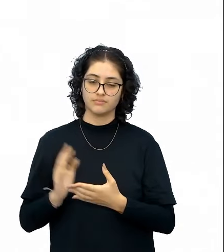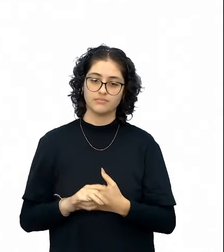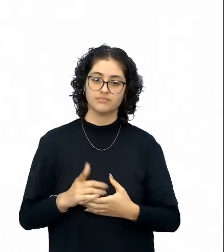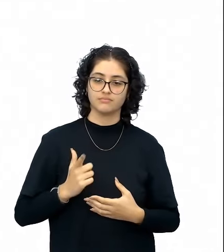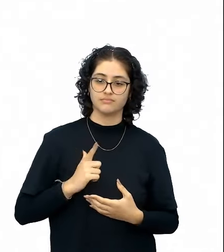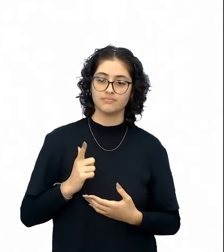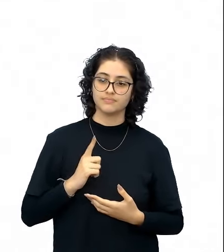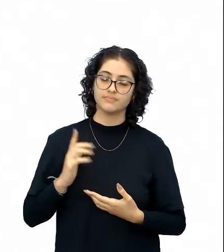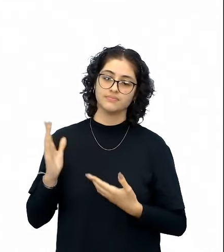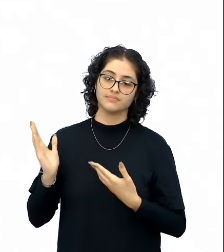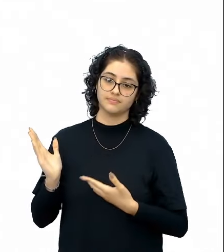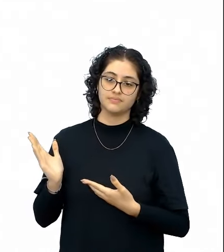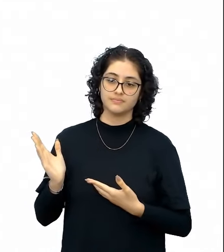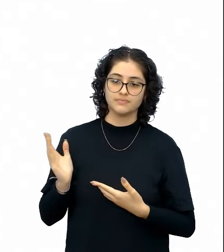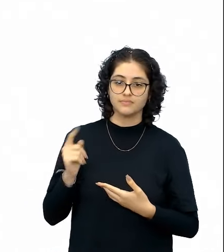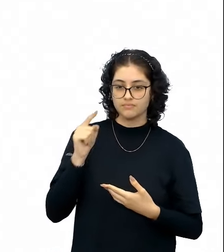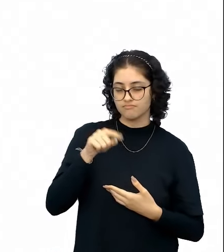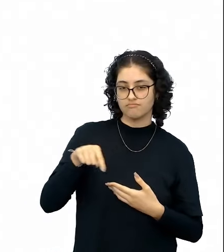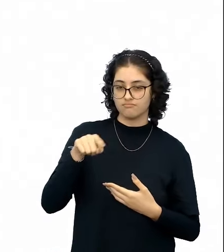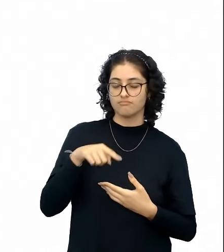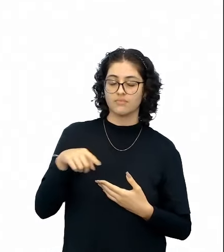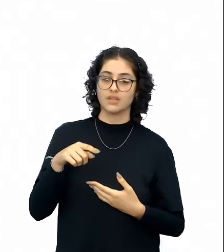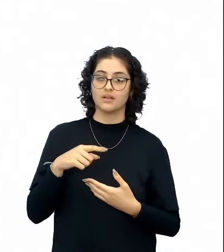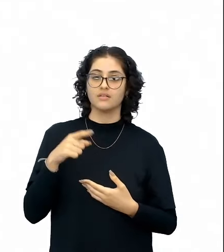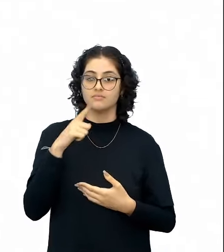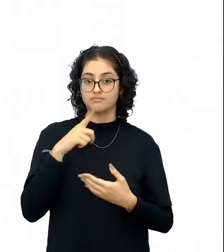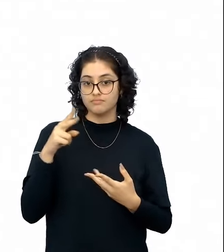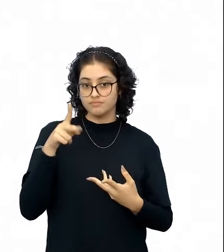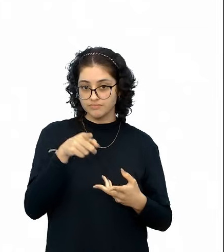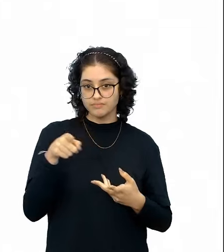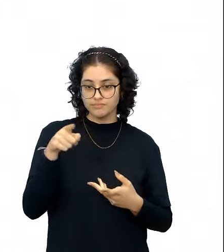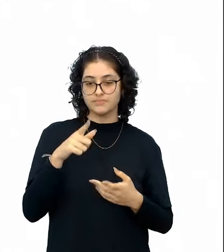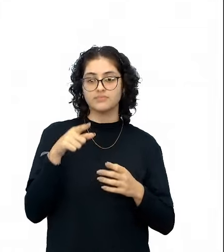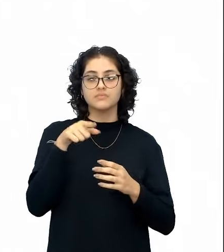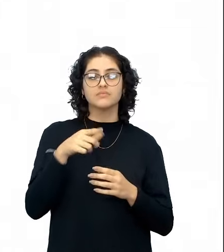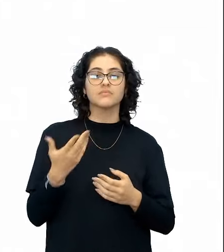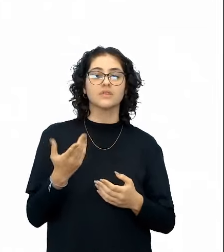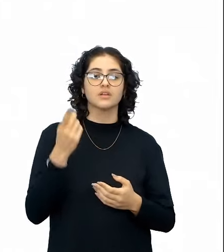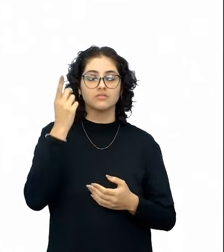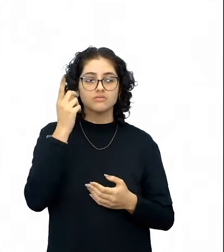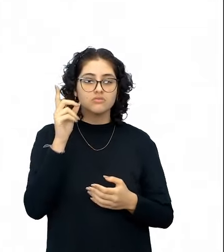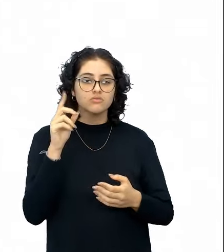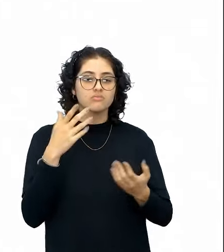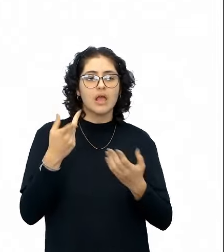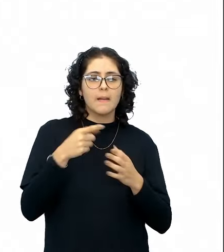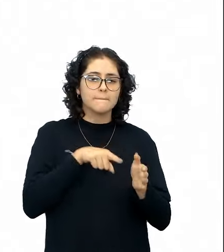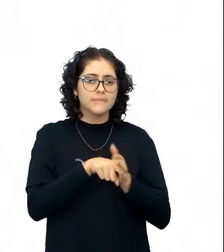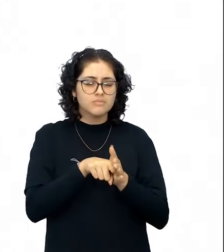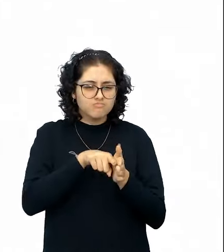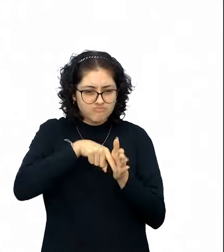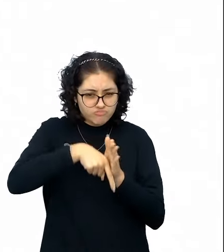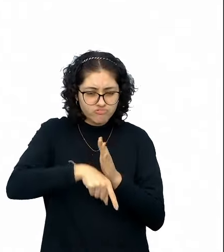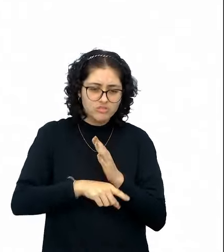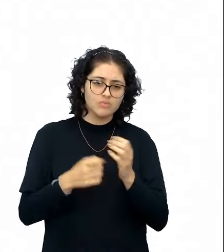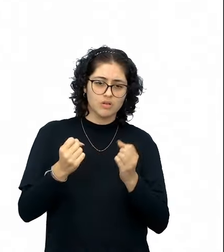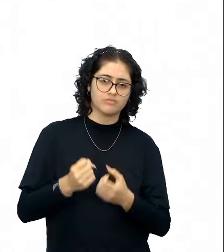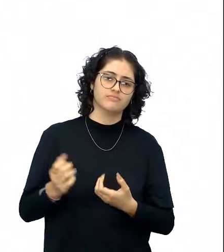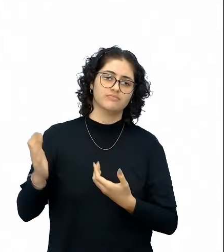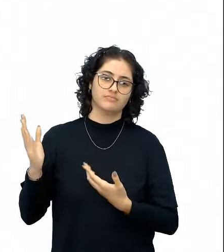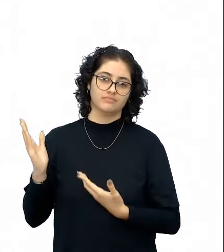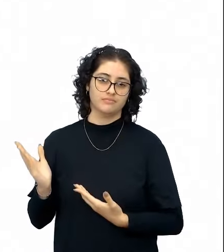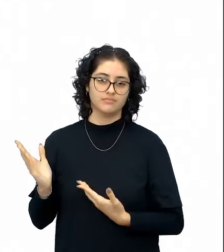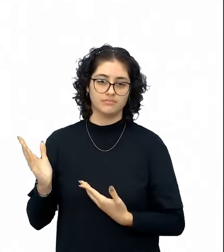agora para vocês, estão aqui. Então, qualquer mergulho é interessante, né? Temos aqui